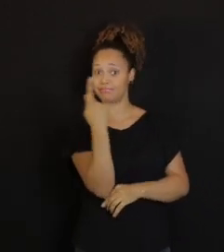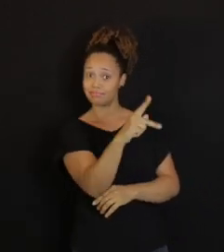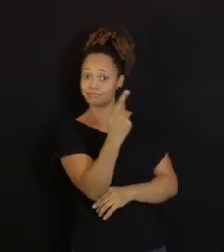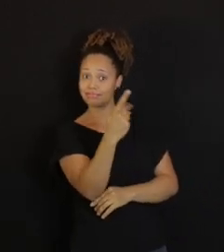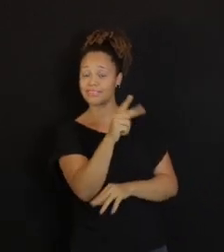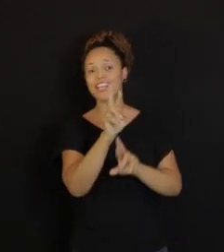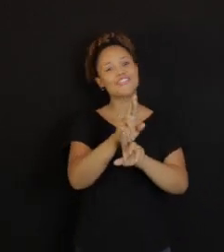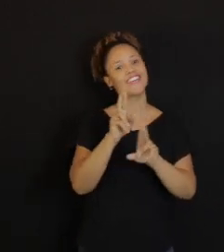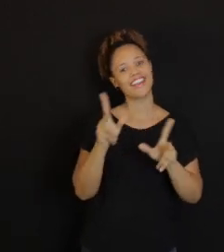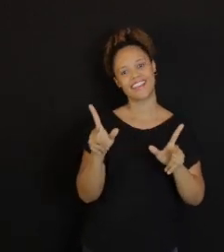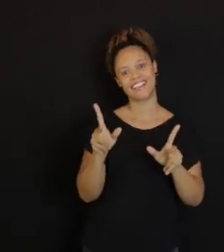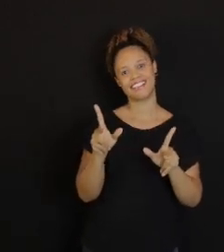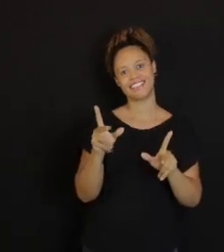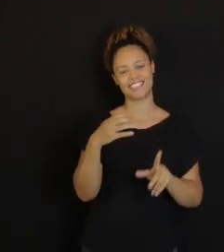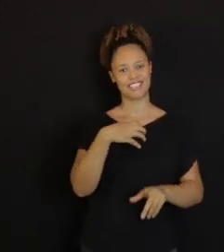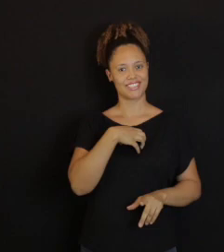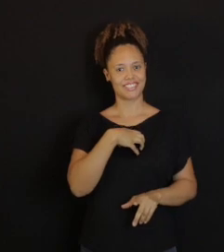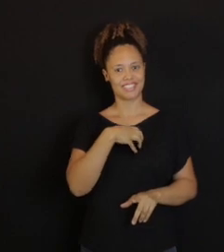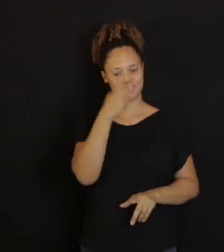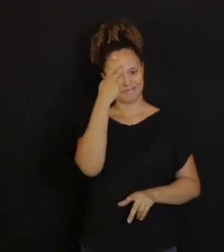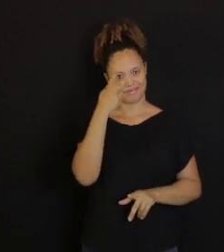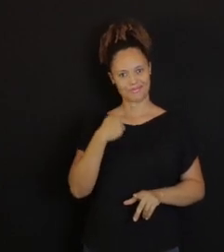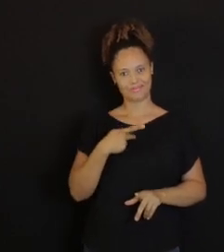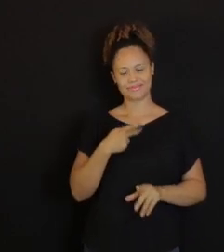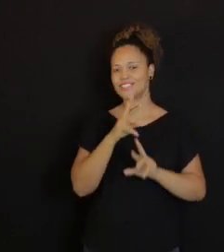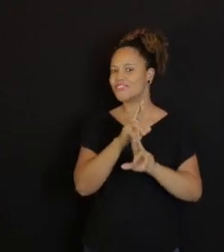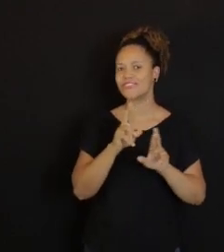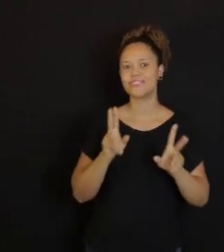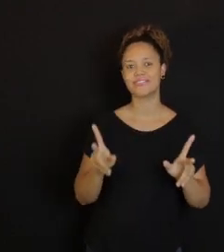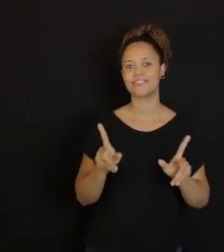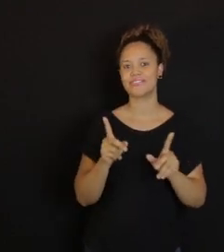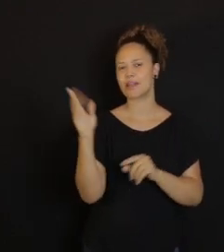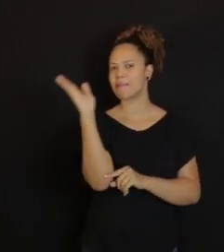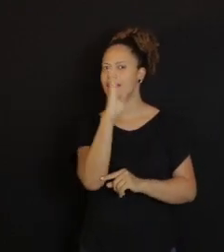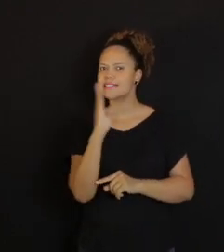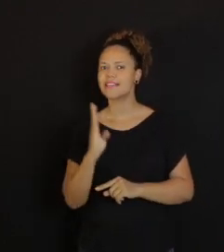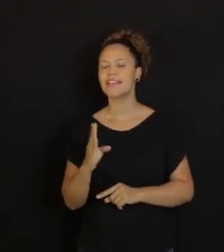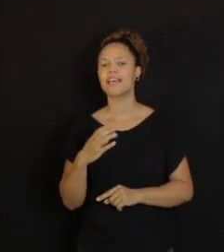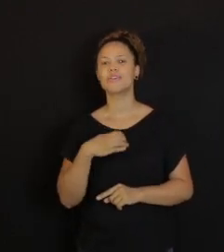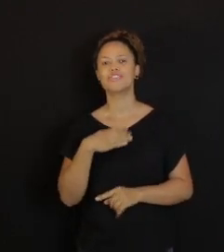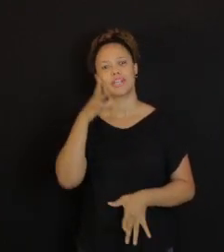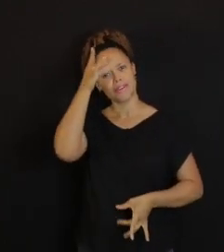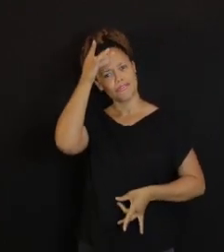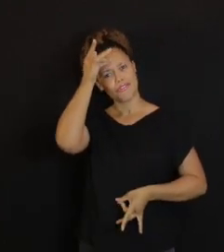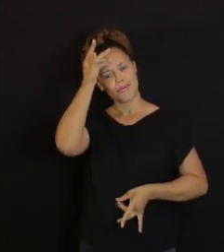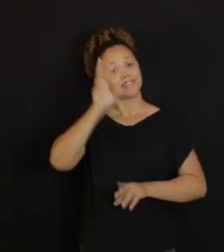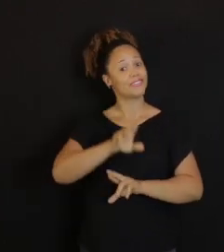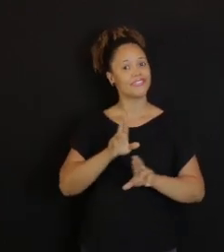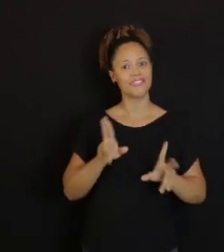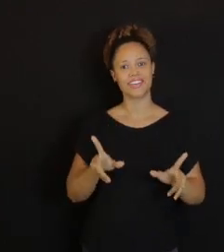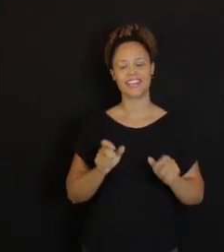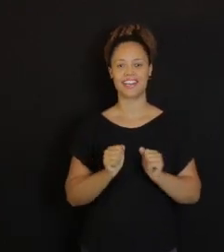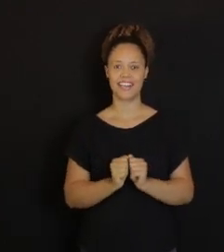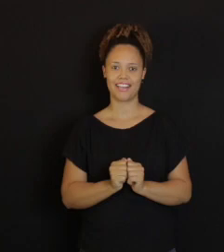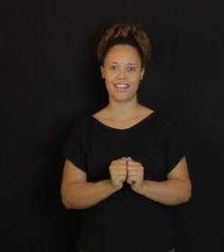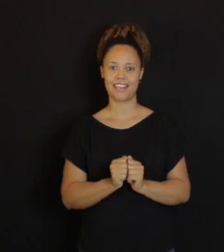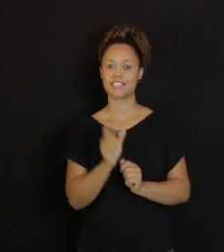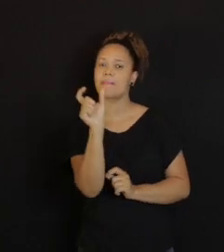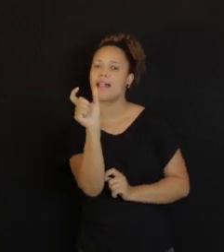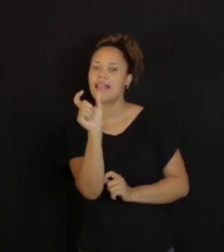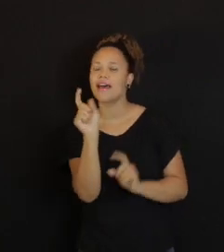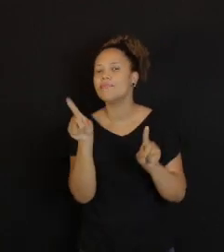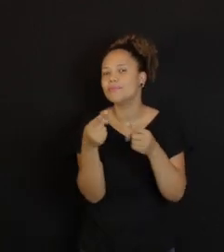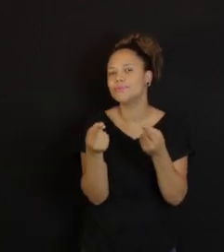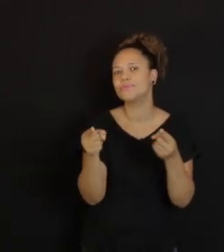é diferente de você tocar quando você toca que você é brasileiro, que você toca pensando que a colcheia está pontuada, que você